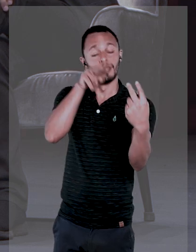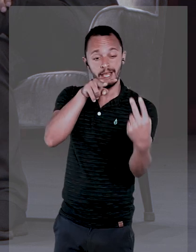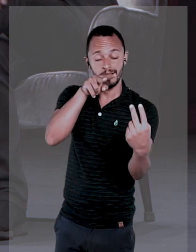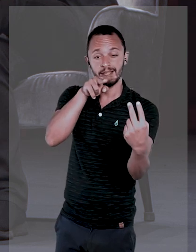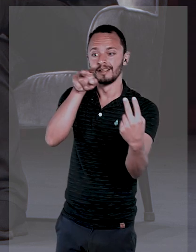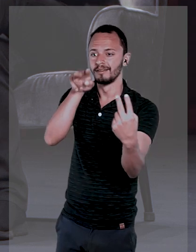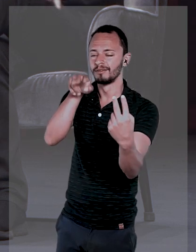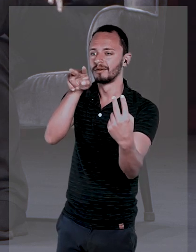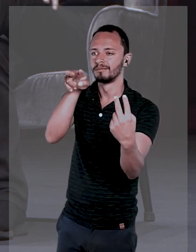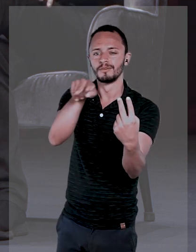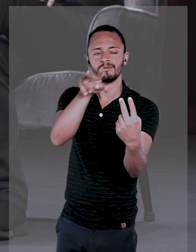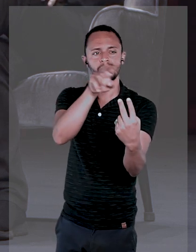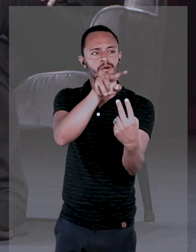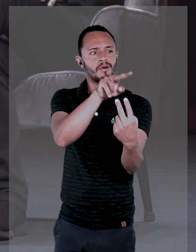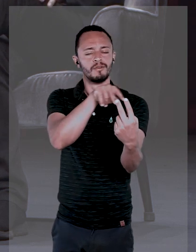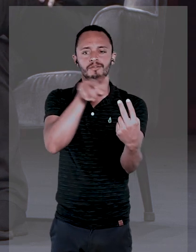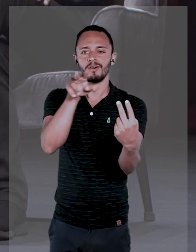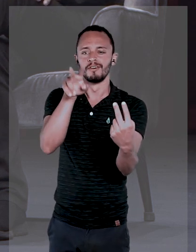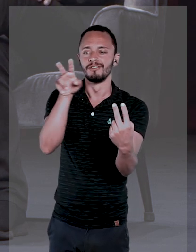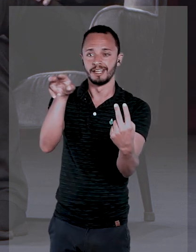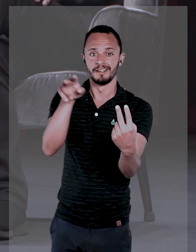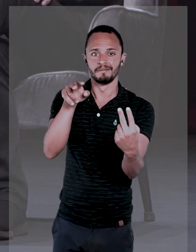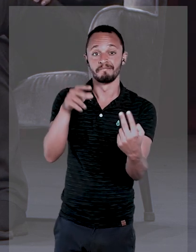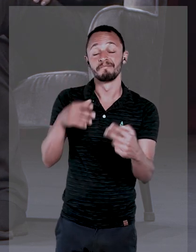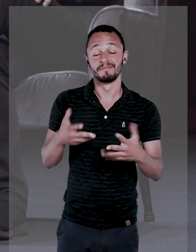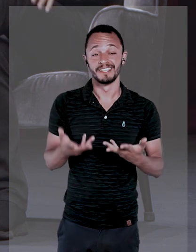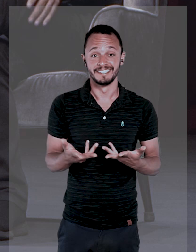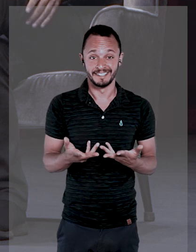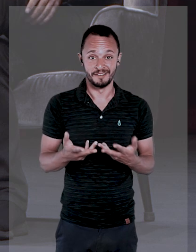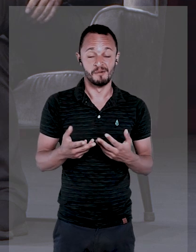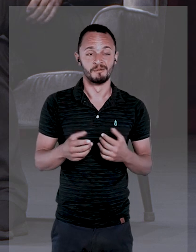Então por isso é que eu estava meio olhando, e vou continuar a olhar.